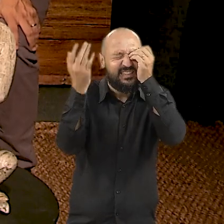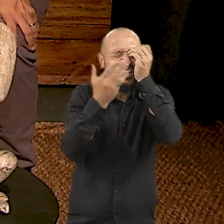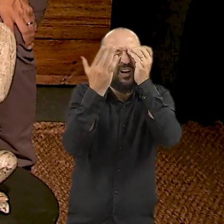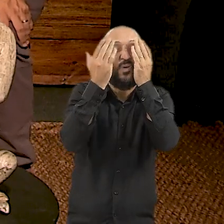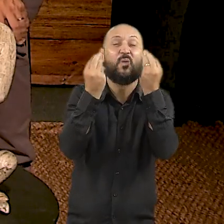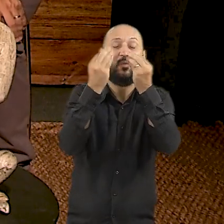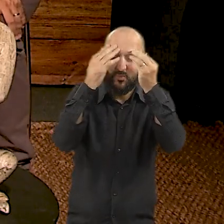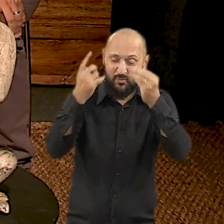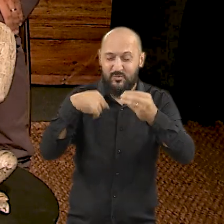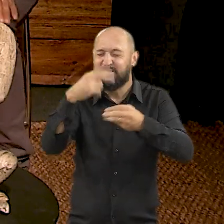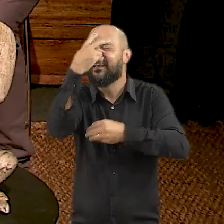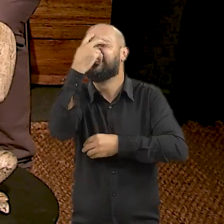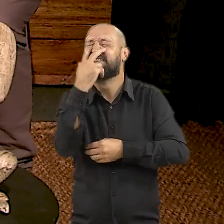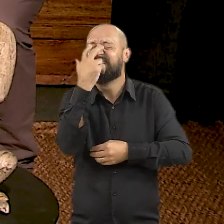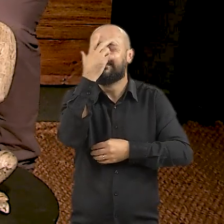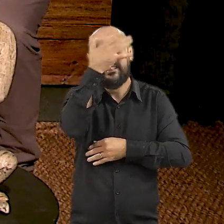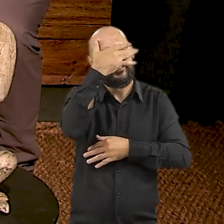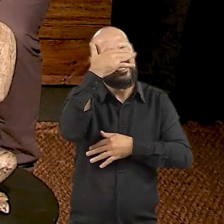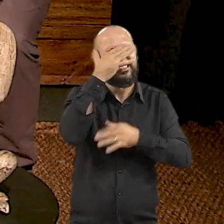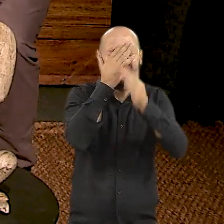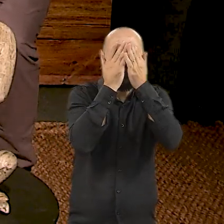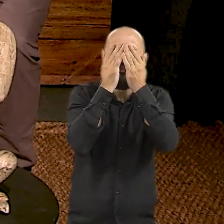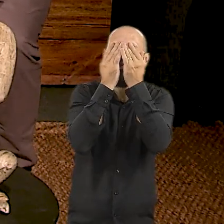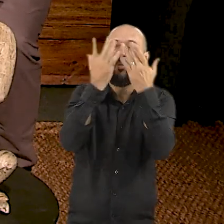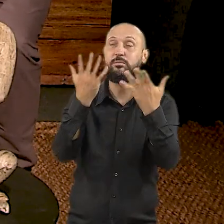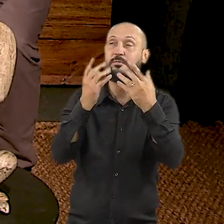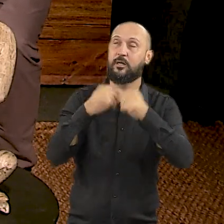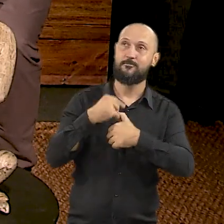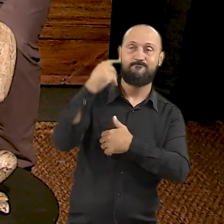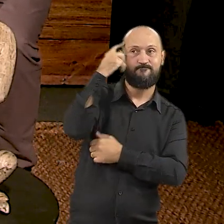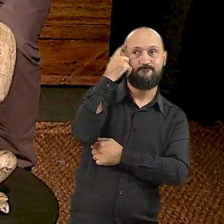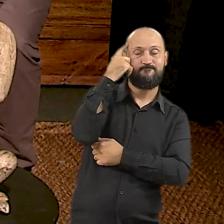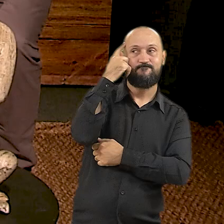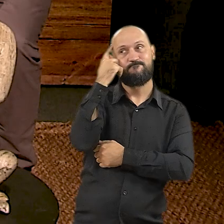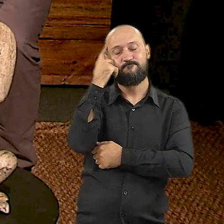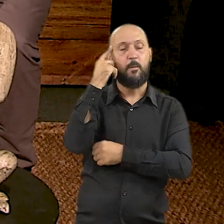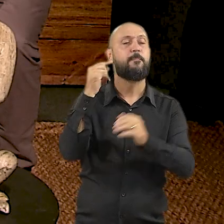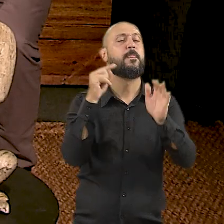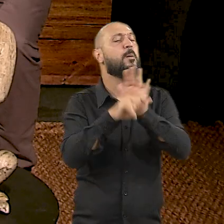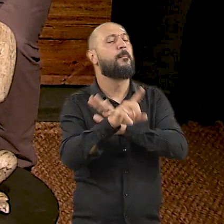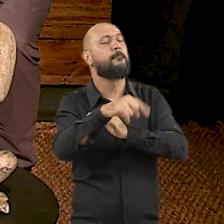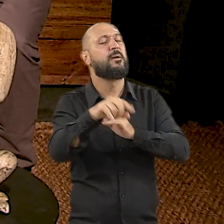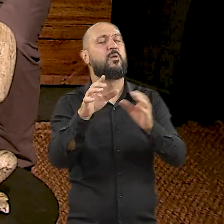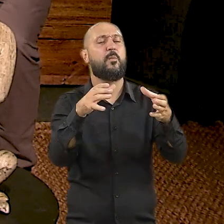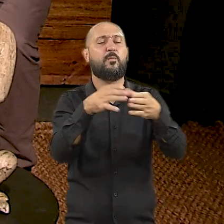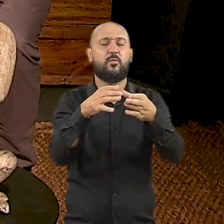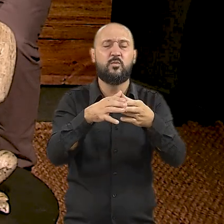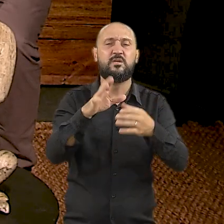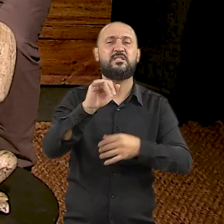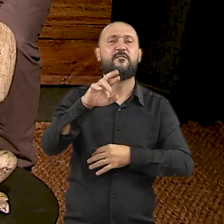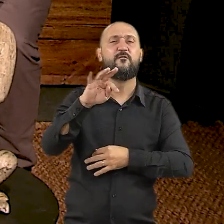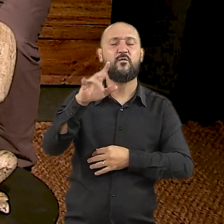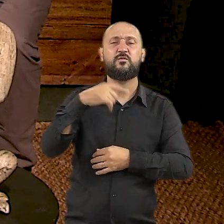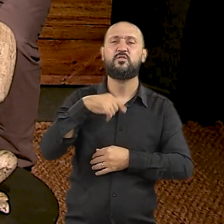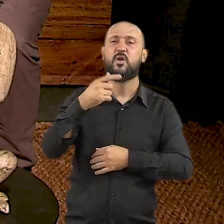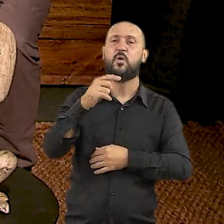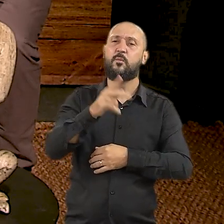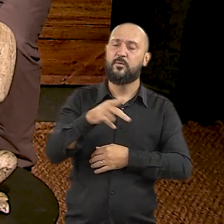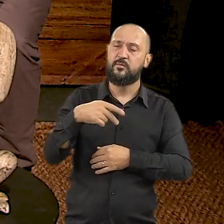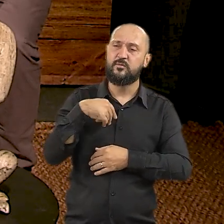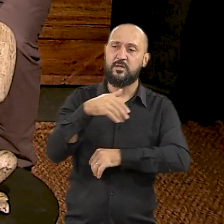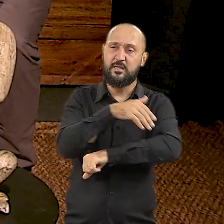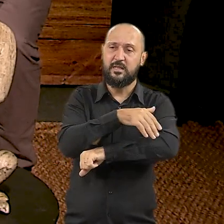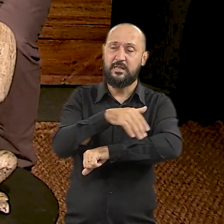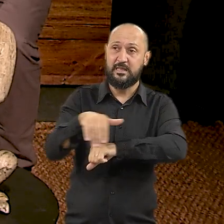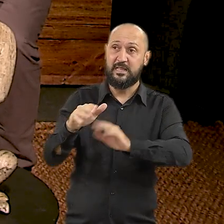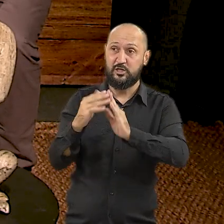éramos tudo cego. E aí eu perguntei lá na Orquestra Sinfônica, eu sei que tinha um professor que morava